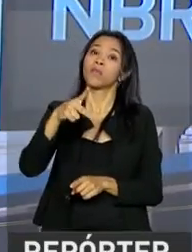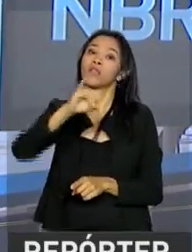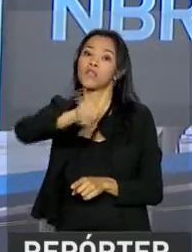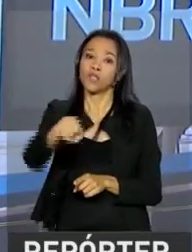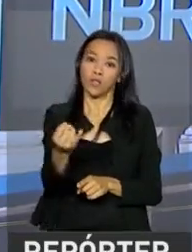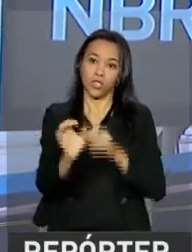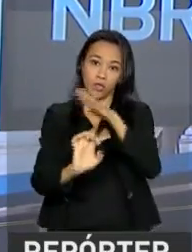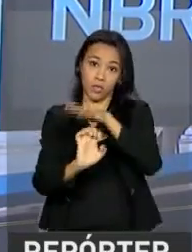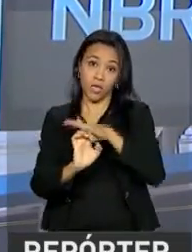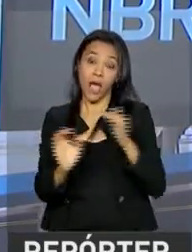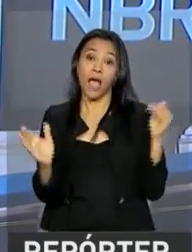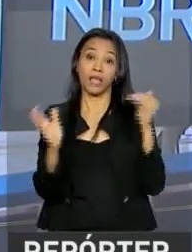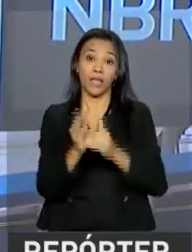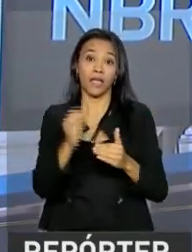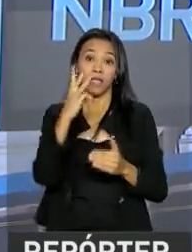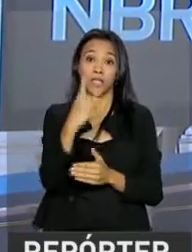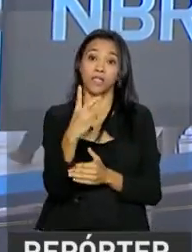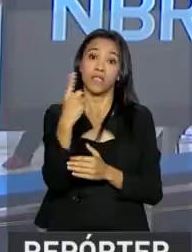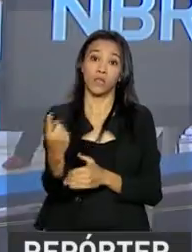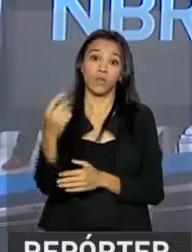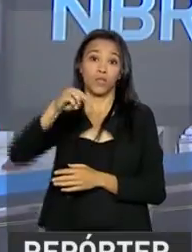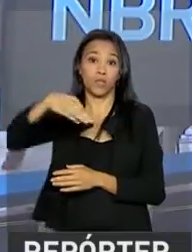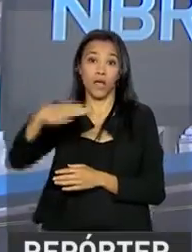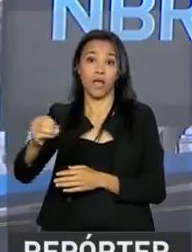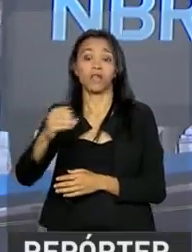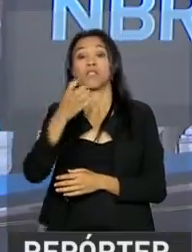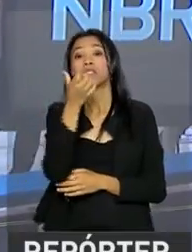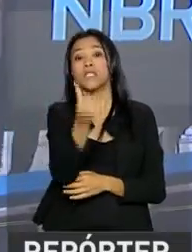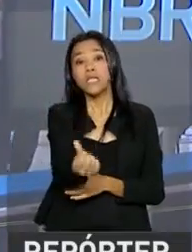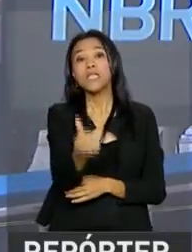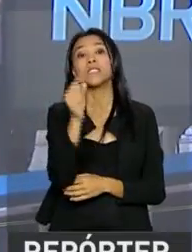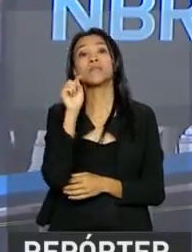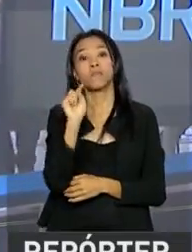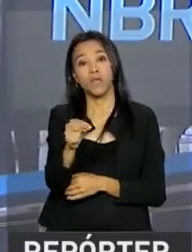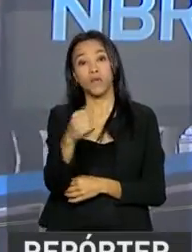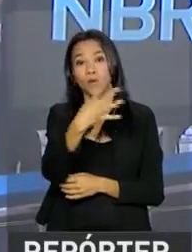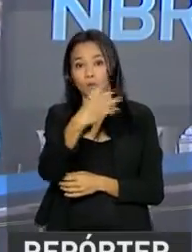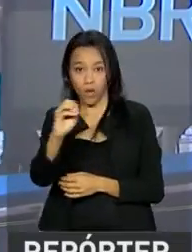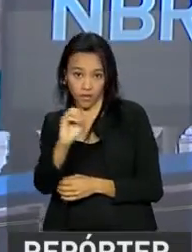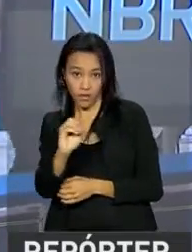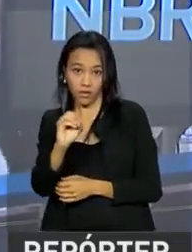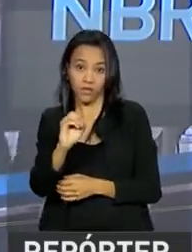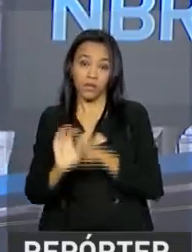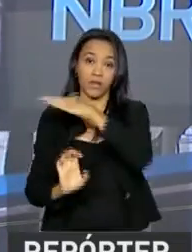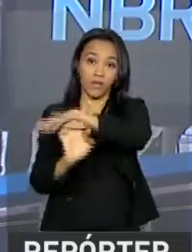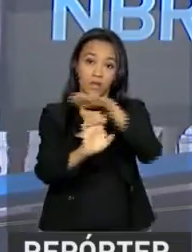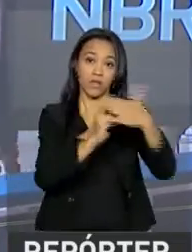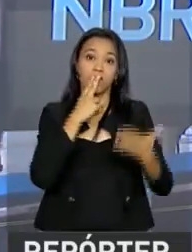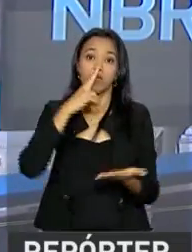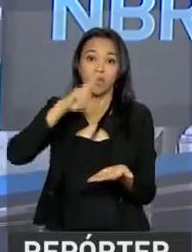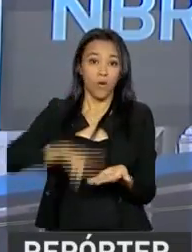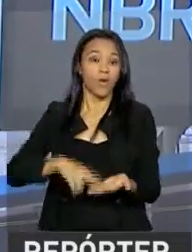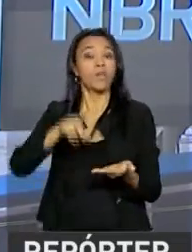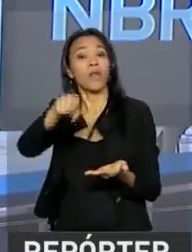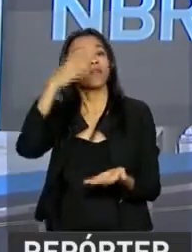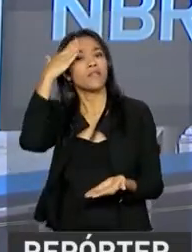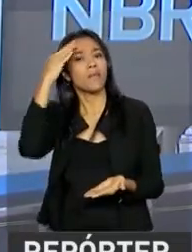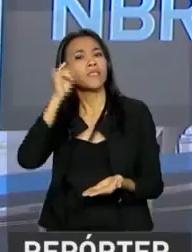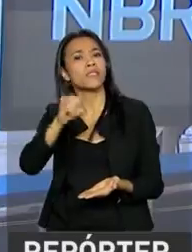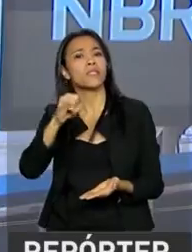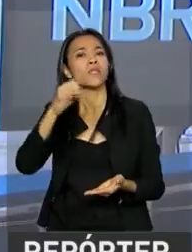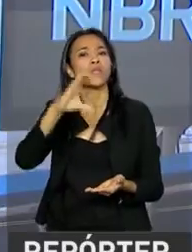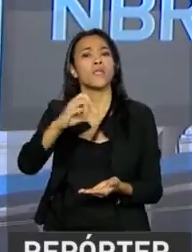serviço estará disponível em 6.400 agências de todo o Brasil. Com isso, será possível ver a situação do